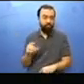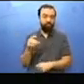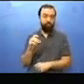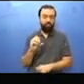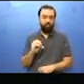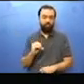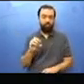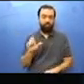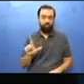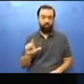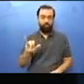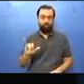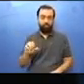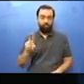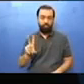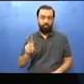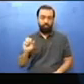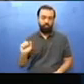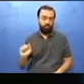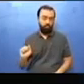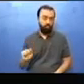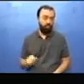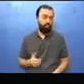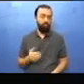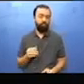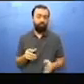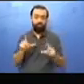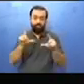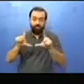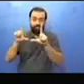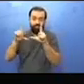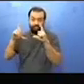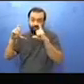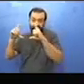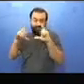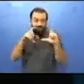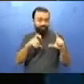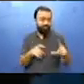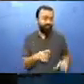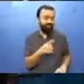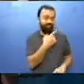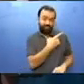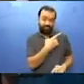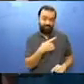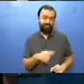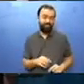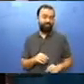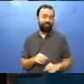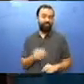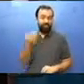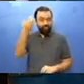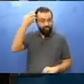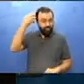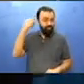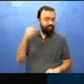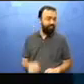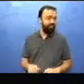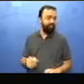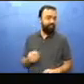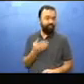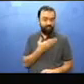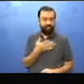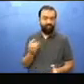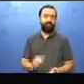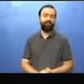Vamos ver agora imagens reais dessas tartarugas, fotos destas tartarugas, olhem. A tartaruga de pente, a oliva,